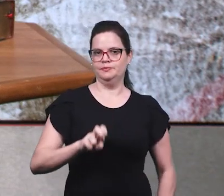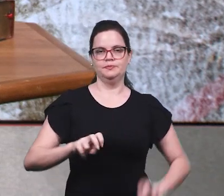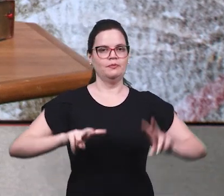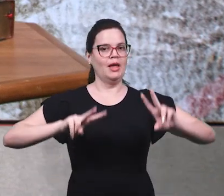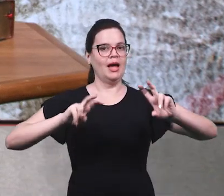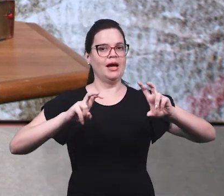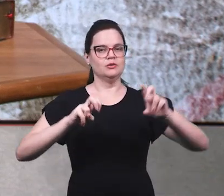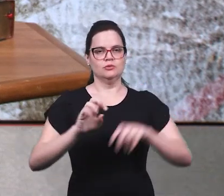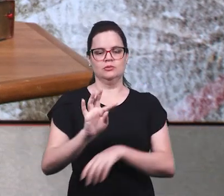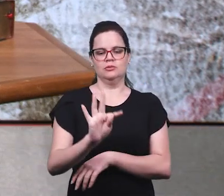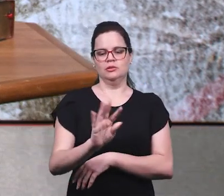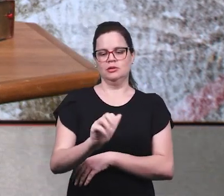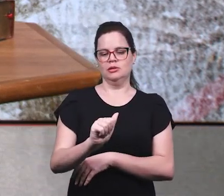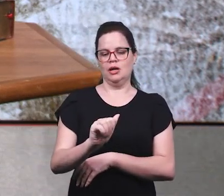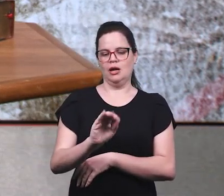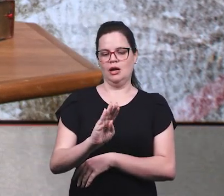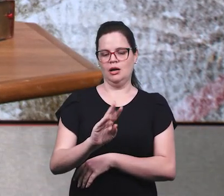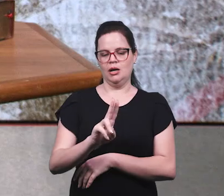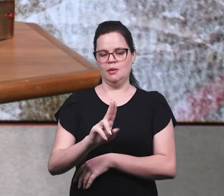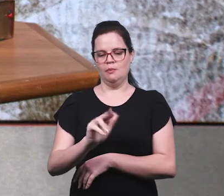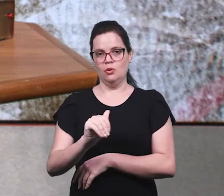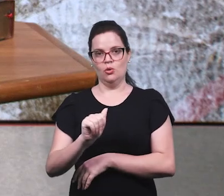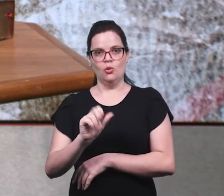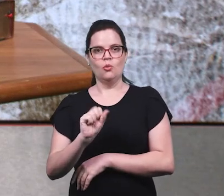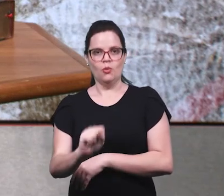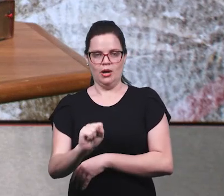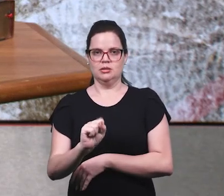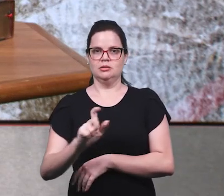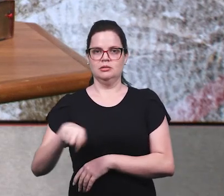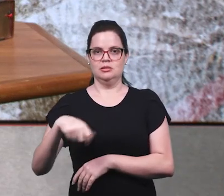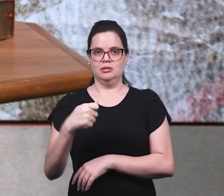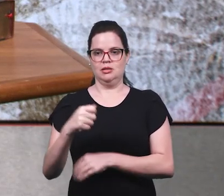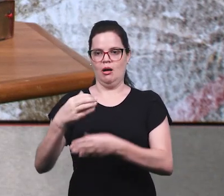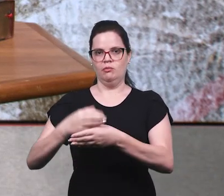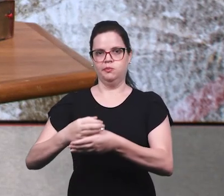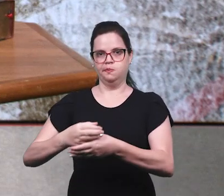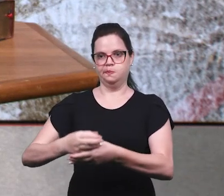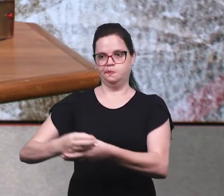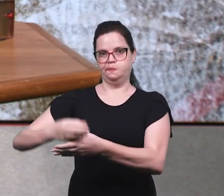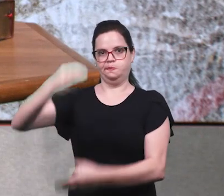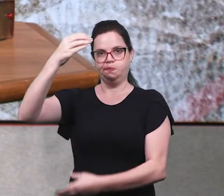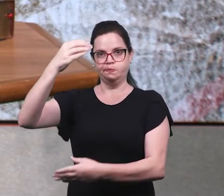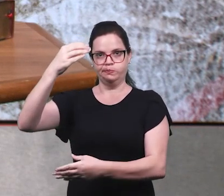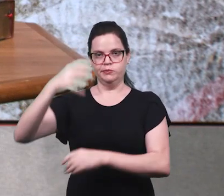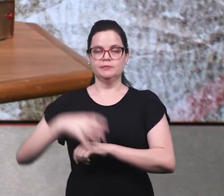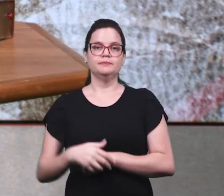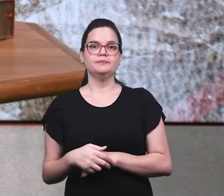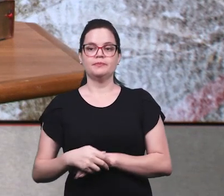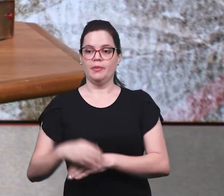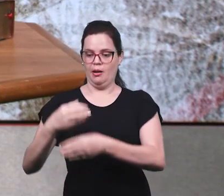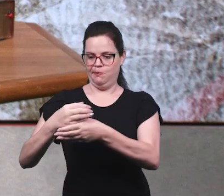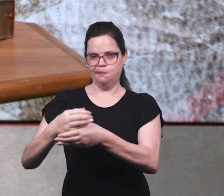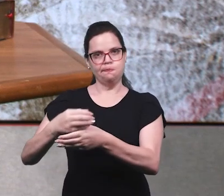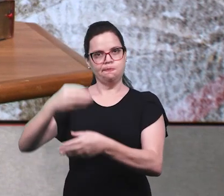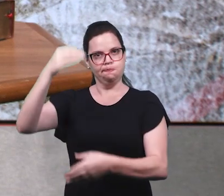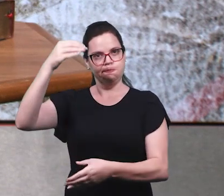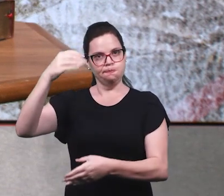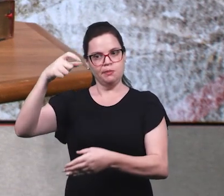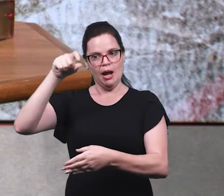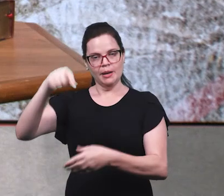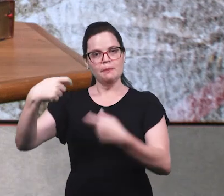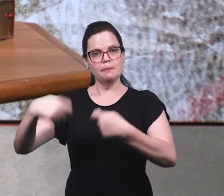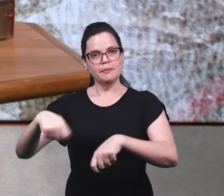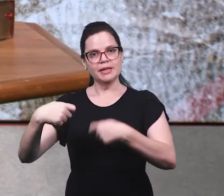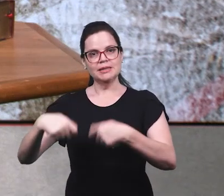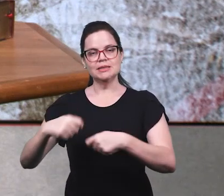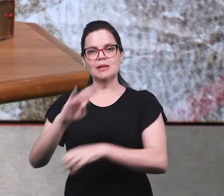versículo 15. Vamos todos ler juntos. Farás também as tábuas para o tabernáculo